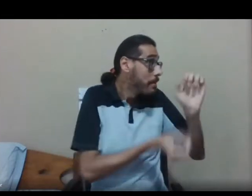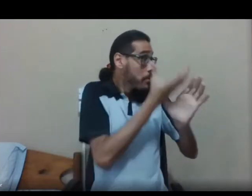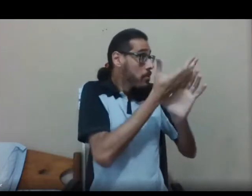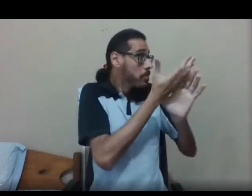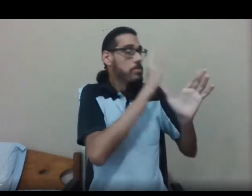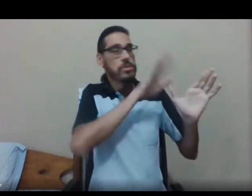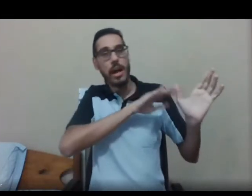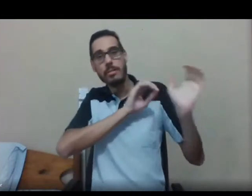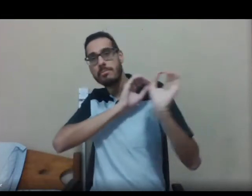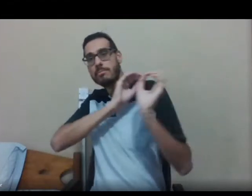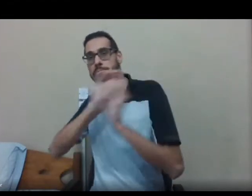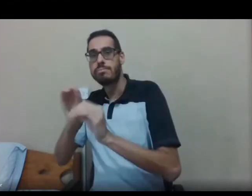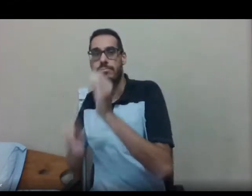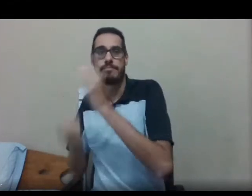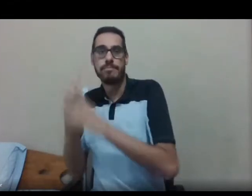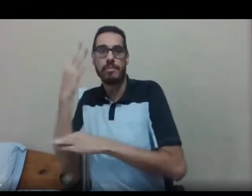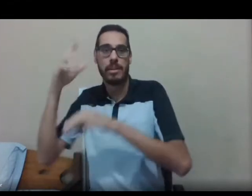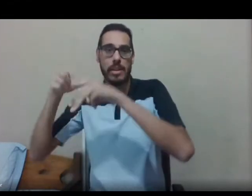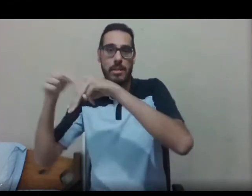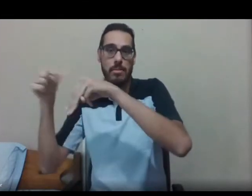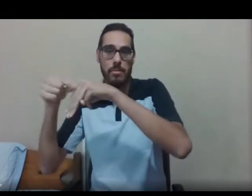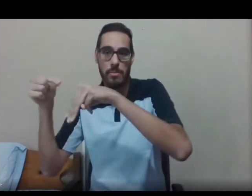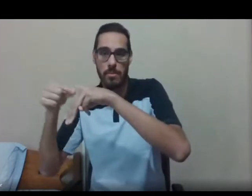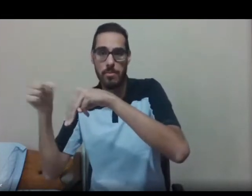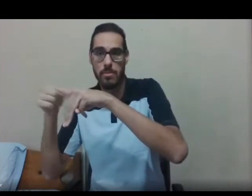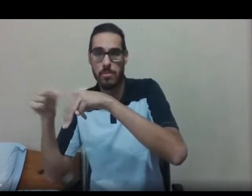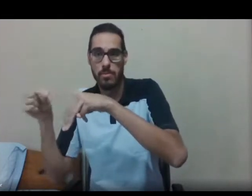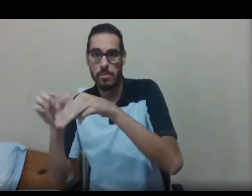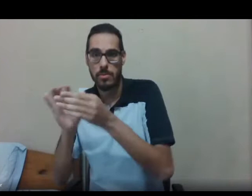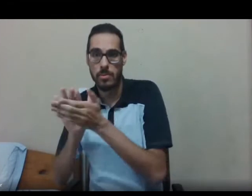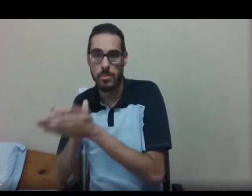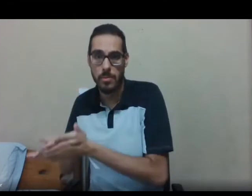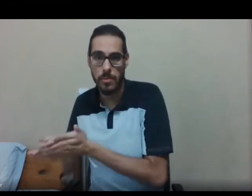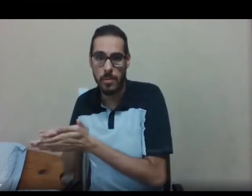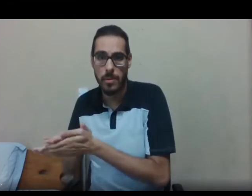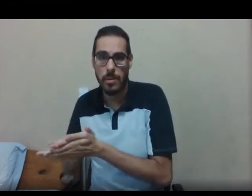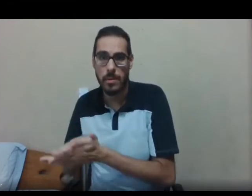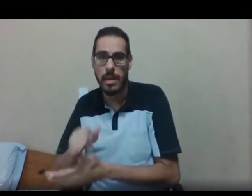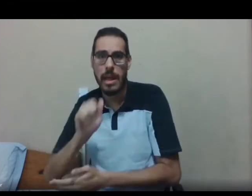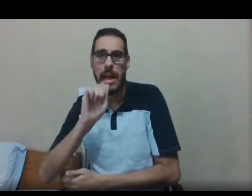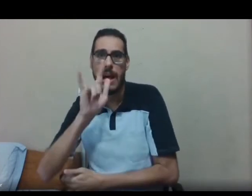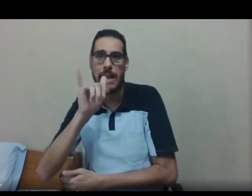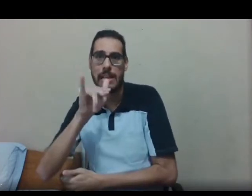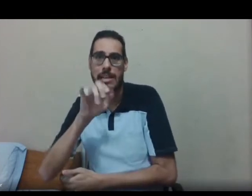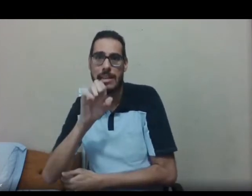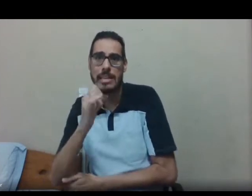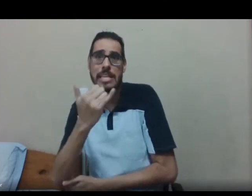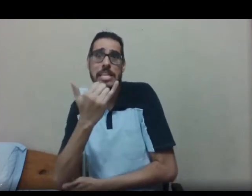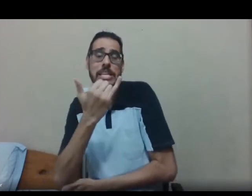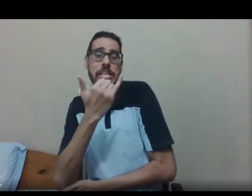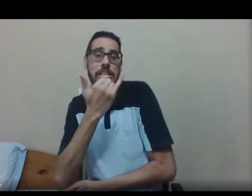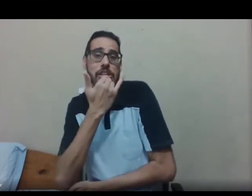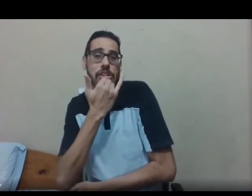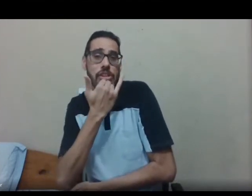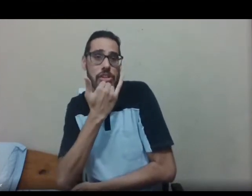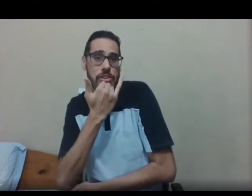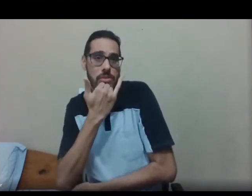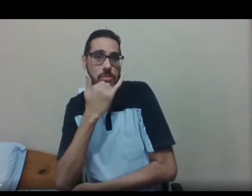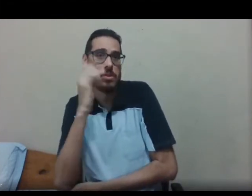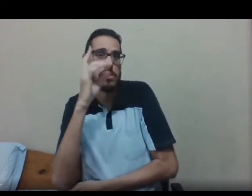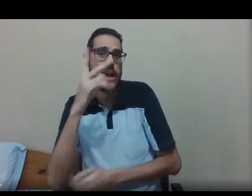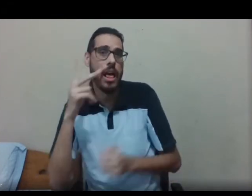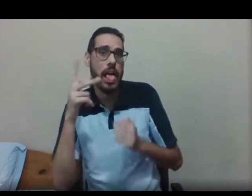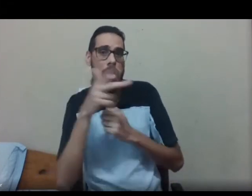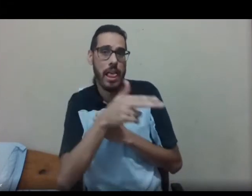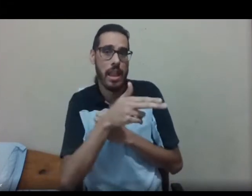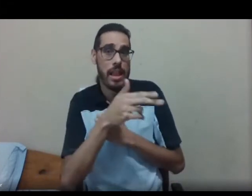colocando aqui no chat, se os professores que estão aqui pudessem divulgar para os colegas que estão tentando entrar, seria Não, ótimo. importante, tá